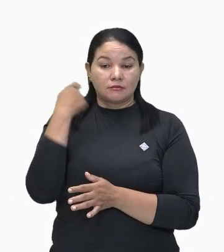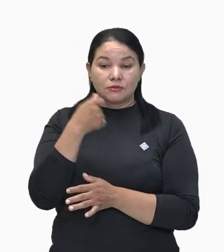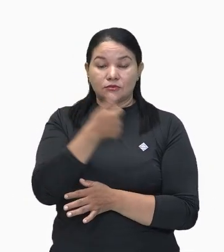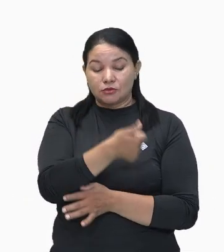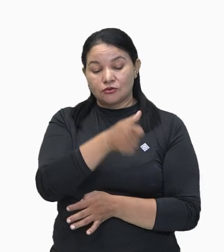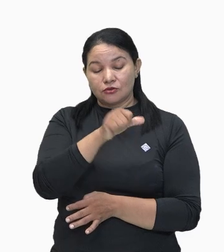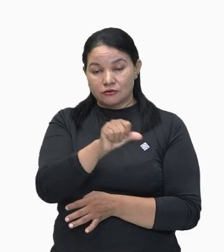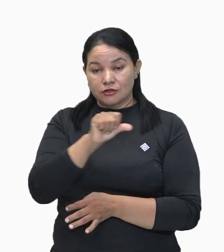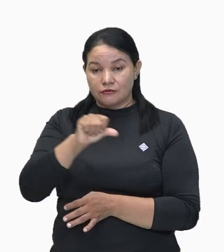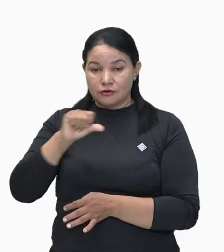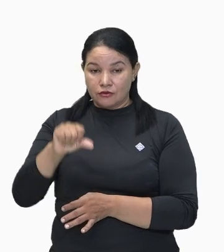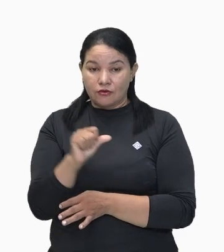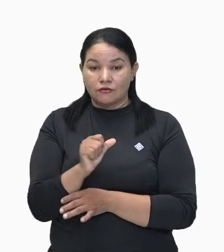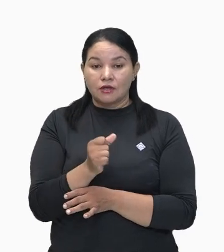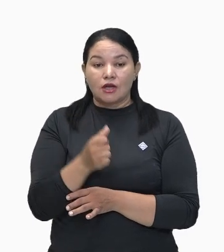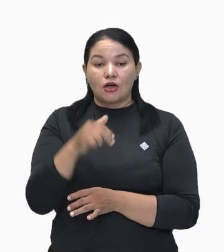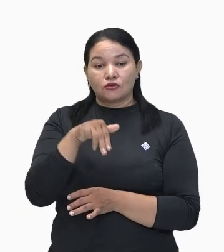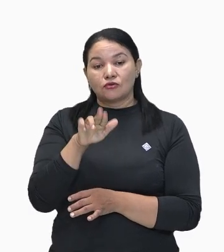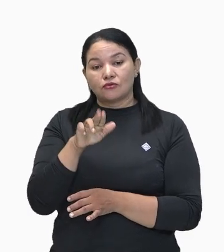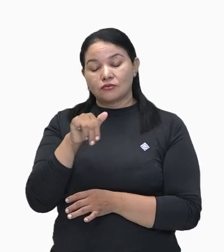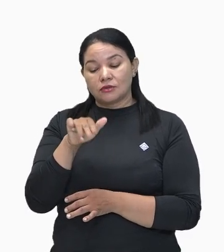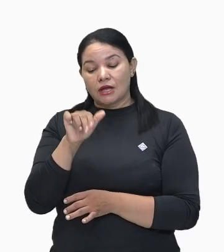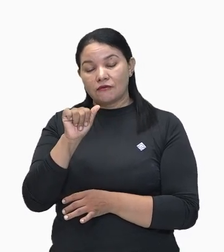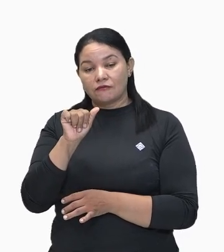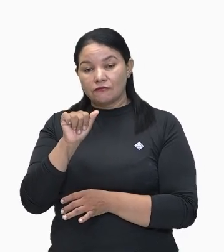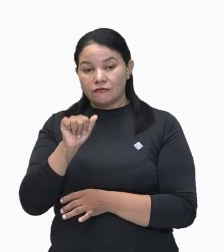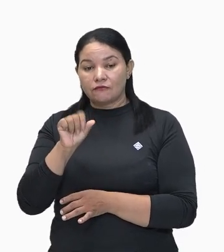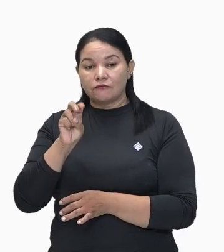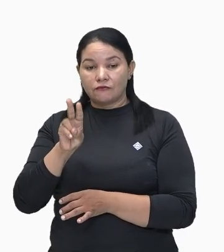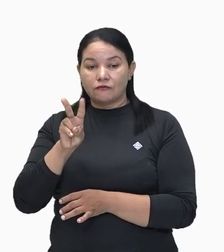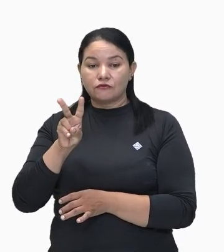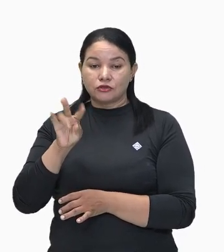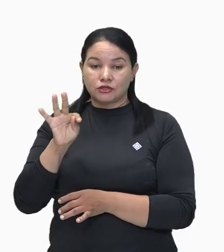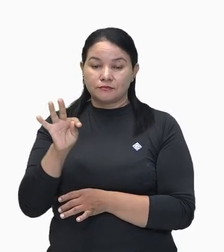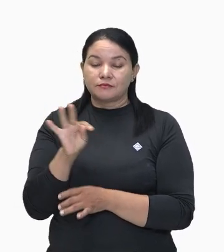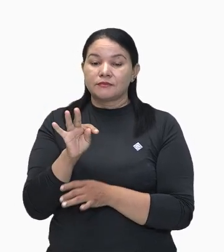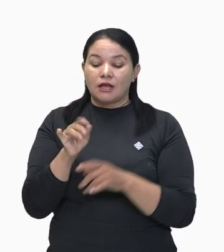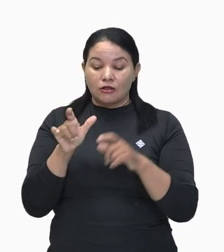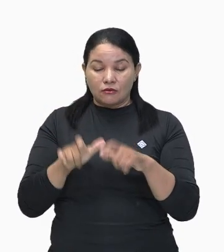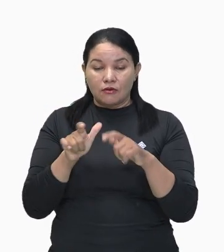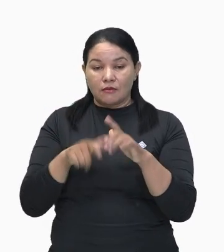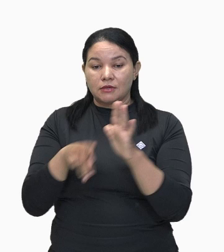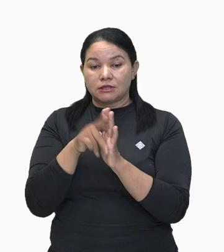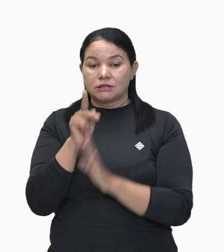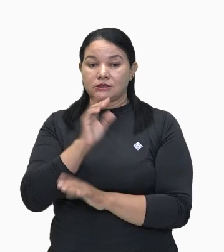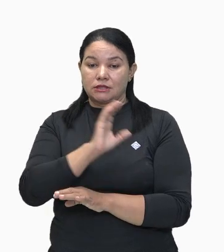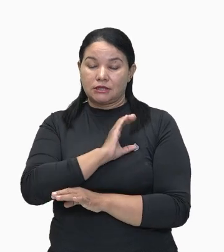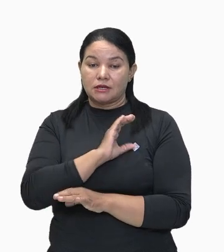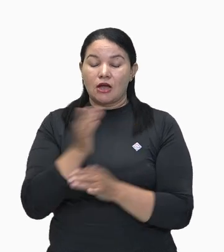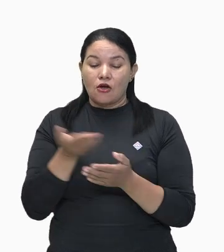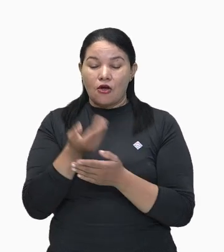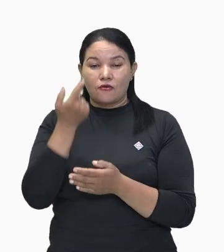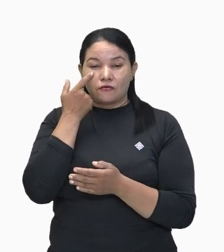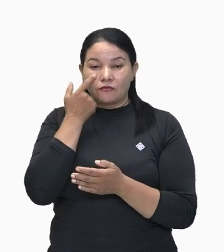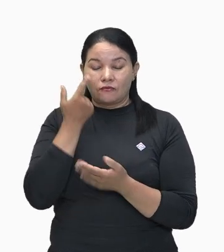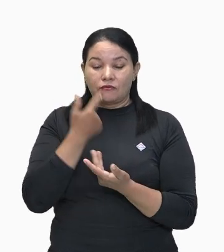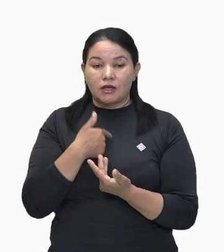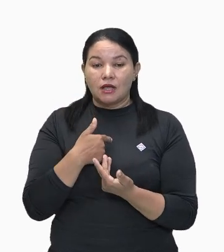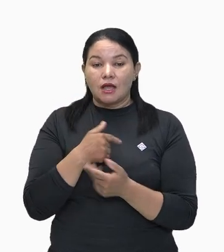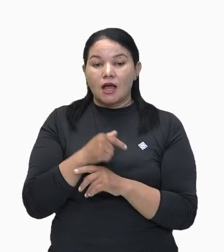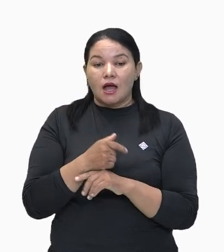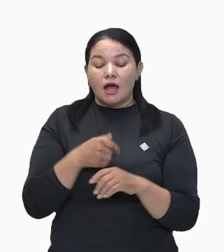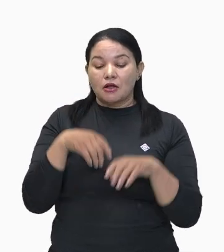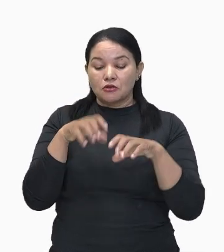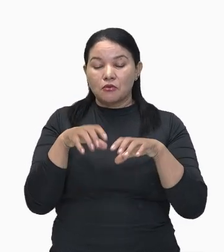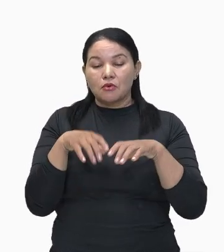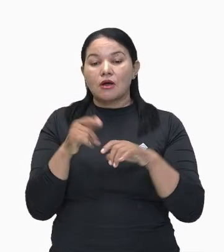o Nunavut se tornou o mais novo território do Canadá. E a gente vê agora a localização desse território. Então, ali